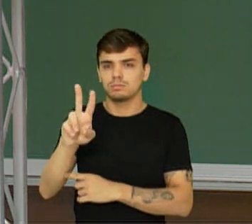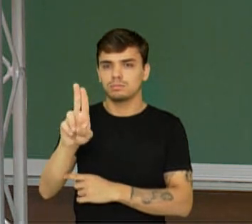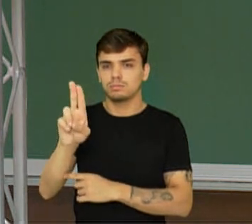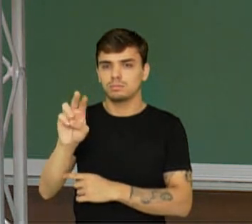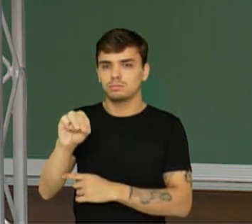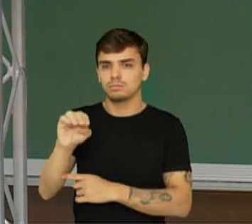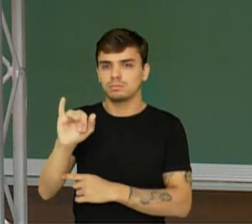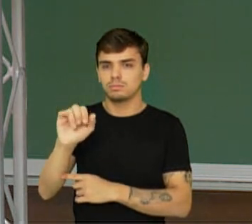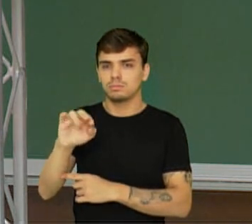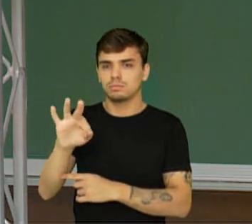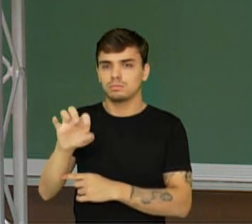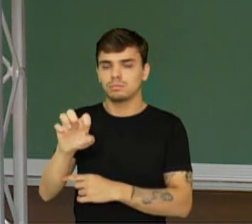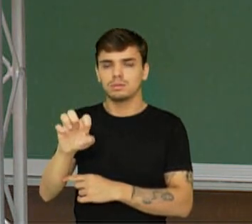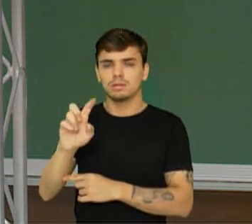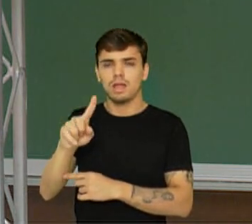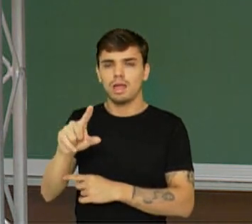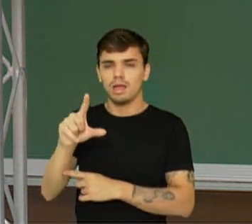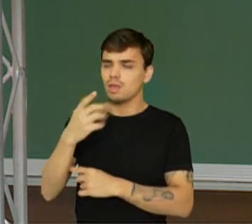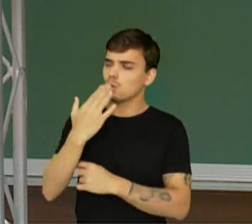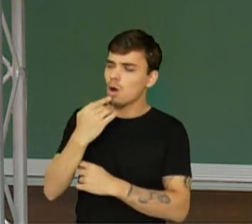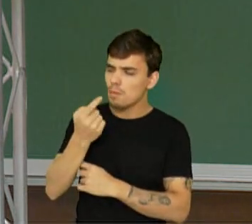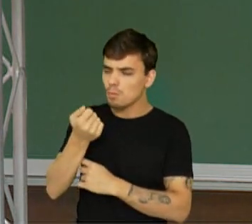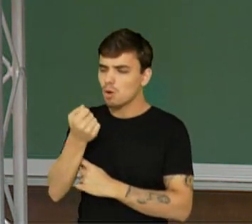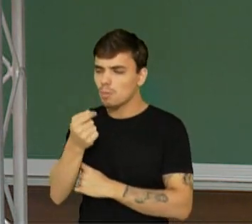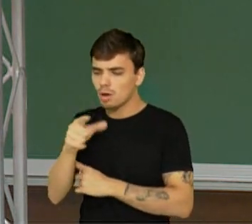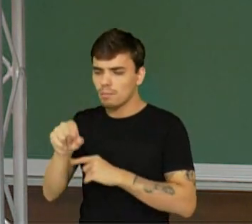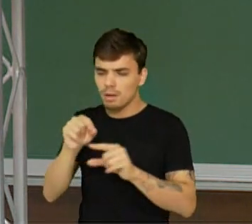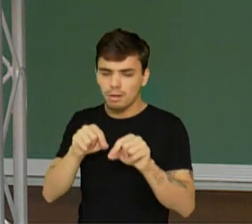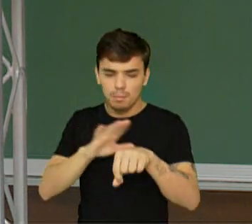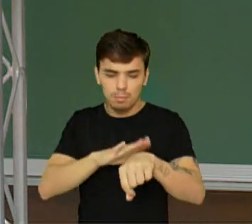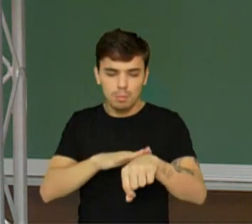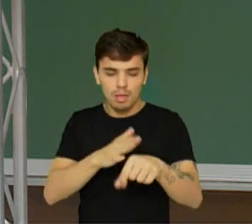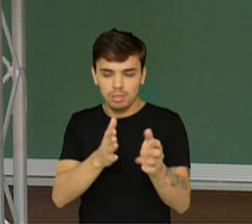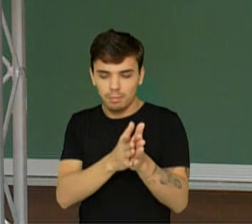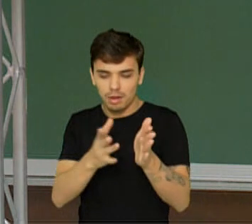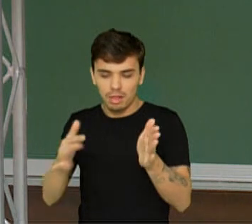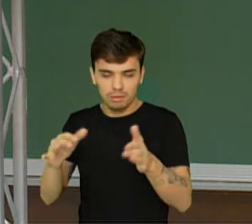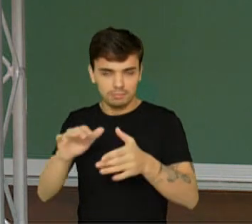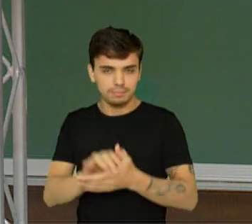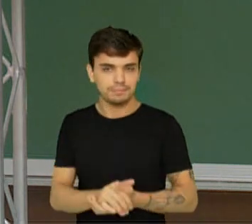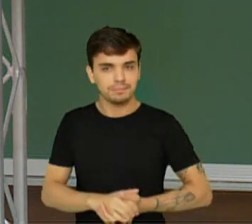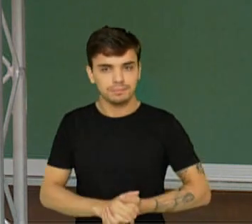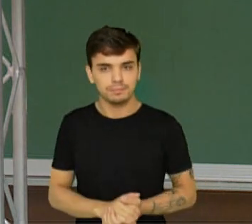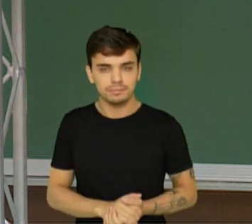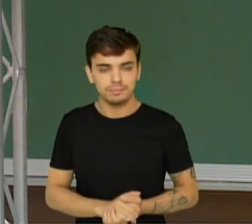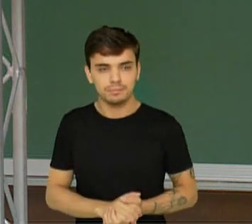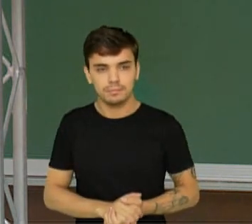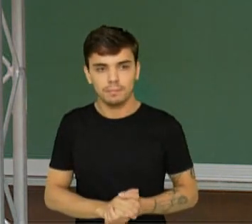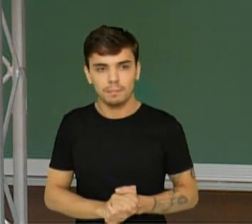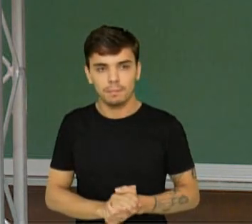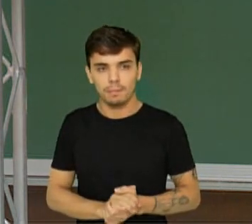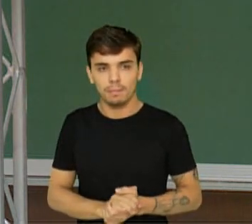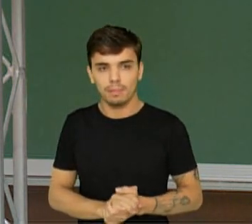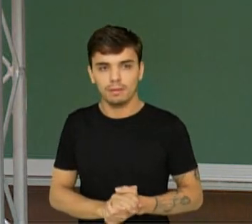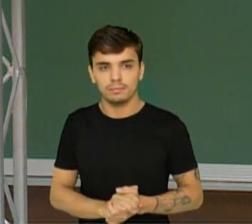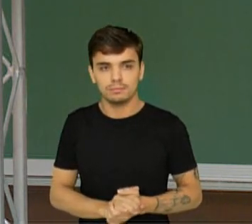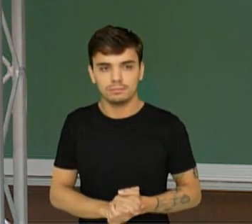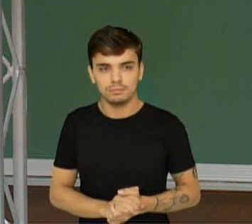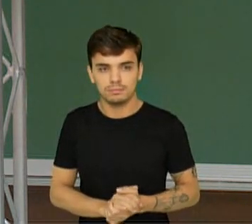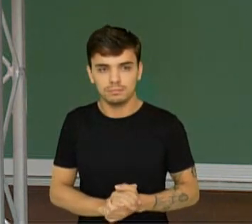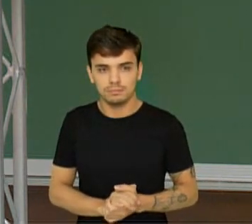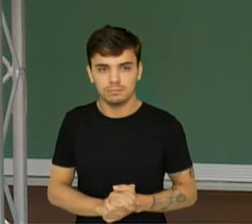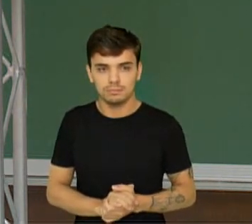beliscando, comendo um pouquinho a todo momento, né? Vamos ver aí qual que é o conselho para você. Prolonga os efeitos de los